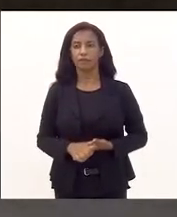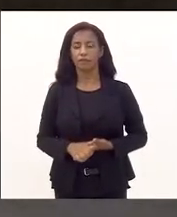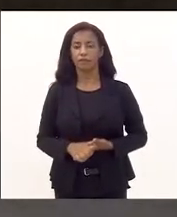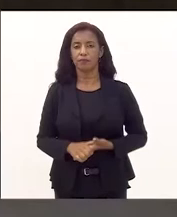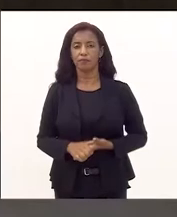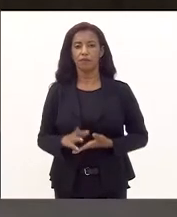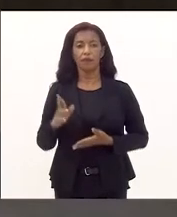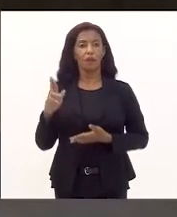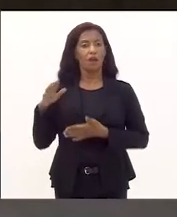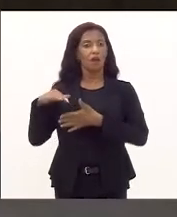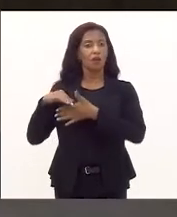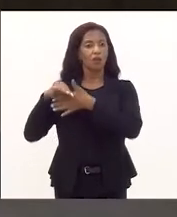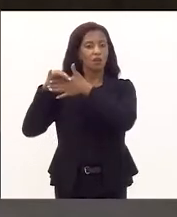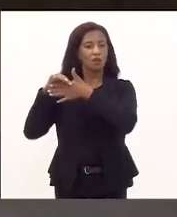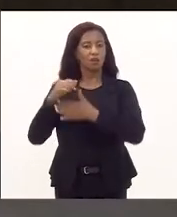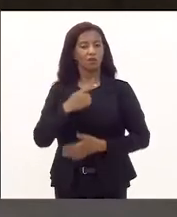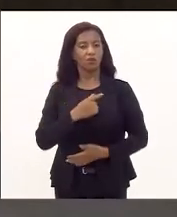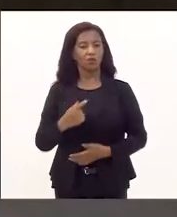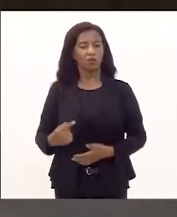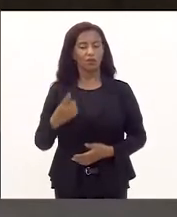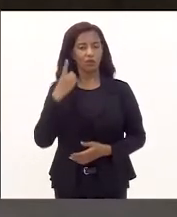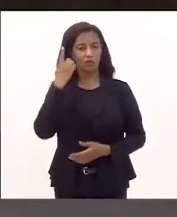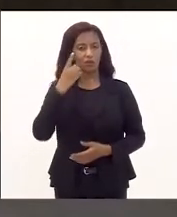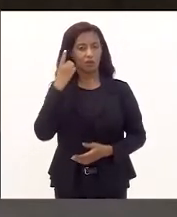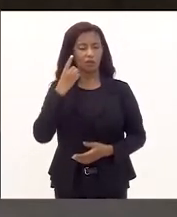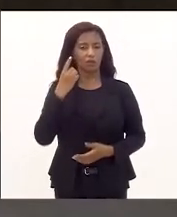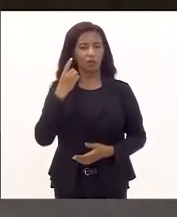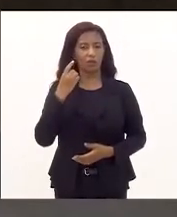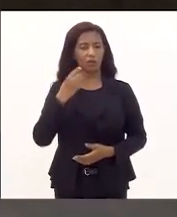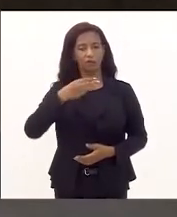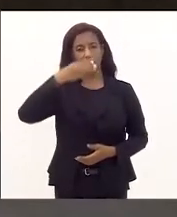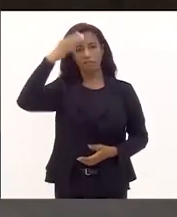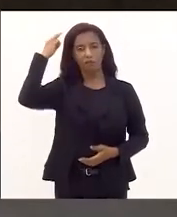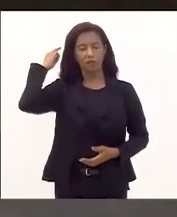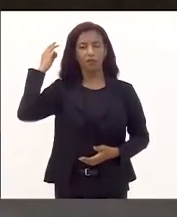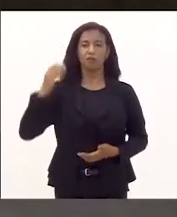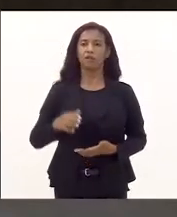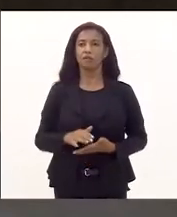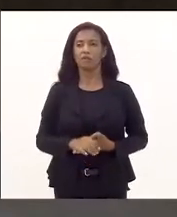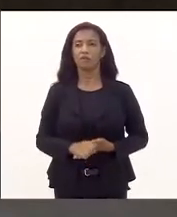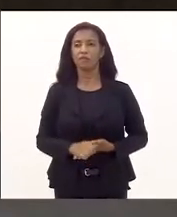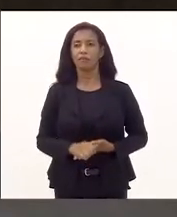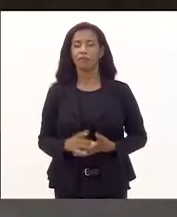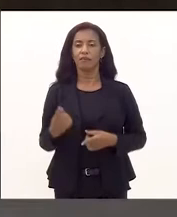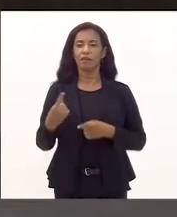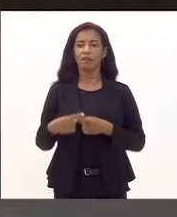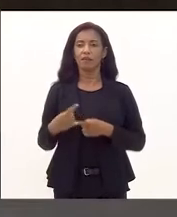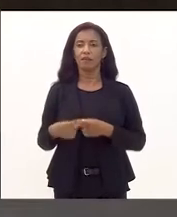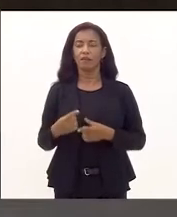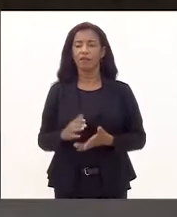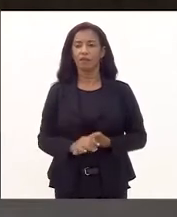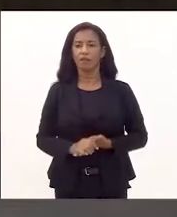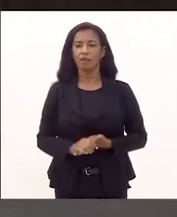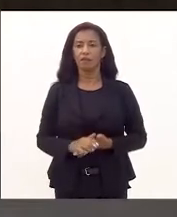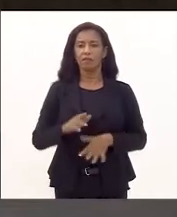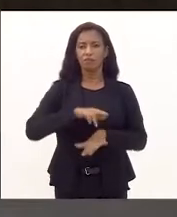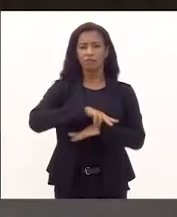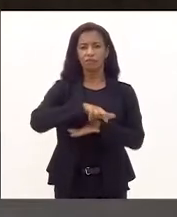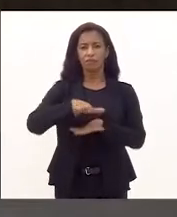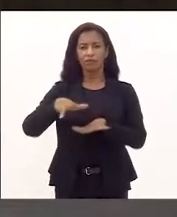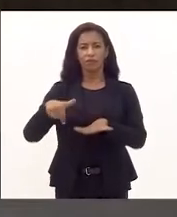ao líder do governo, deputado Márcio Pacheco, porque para